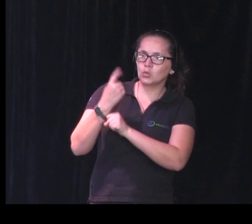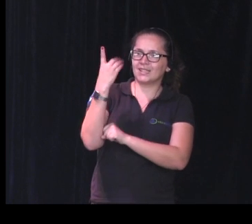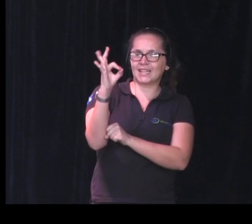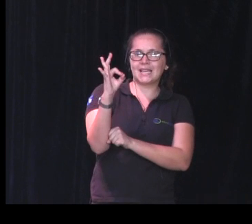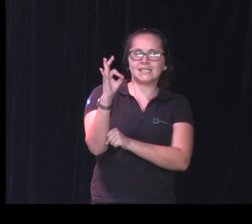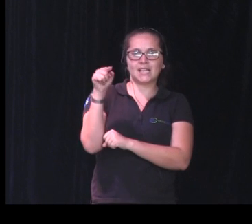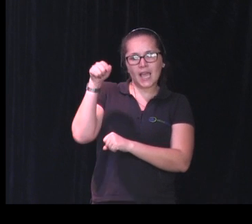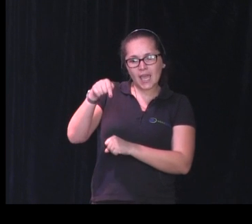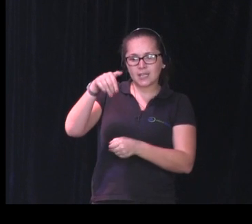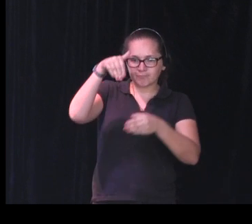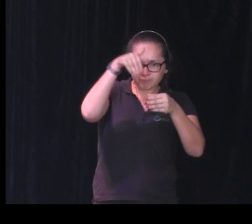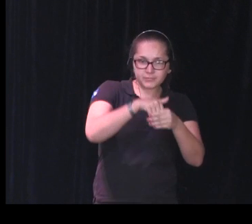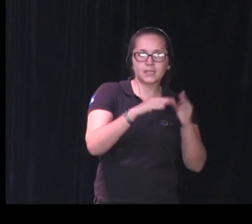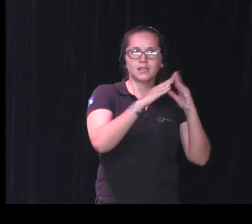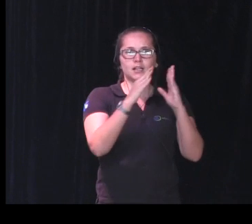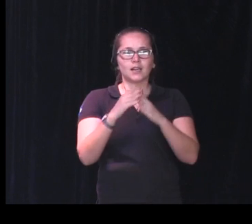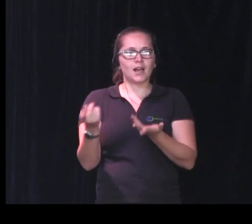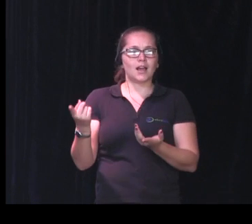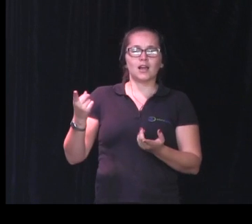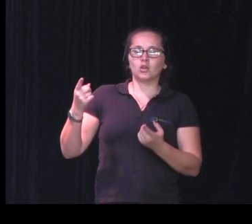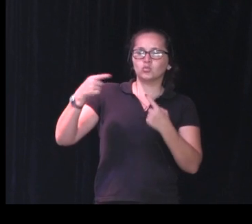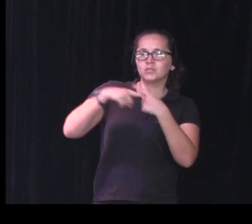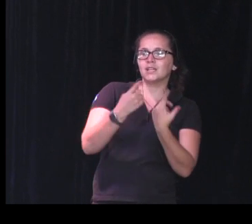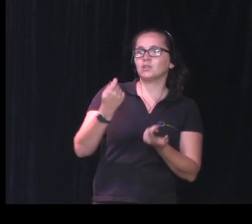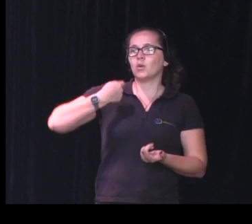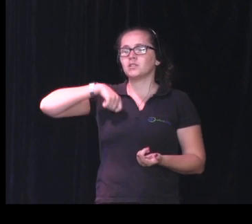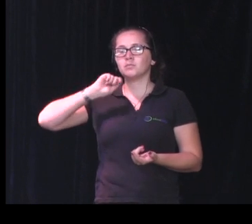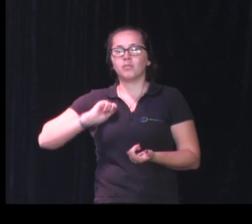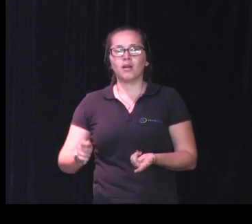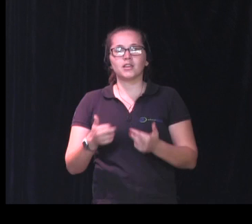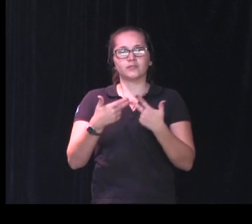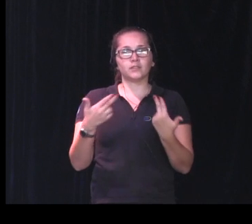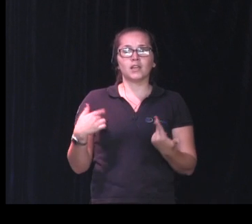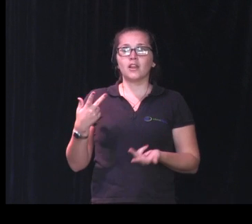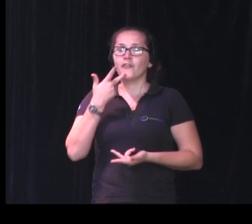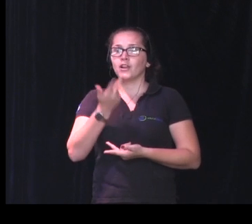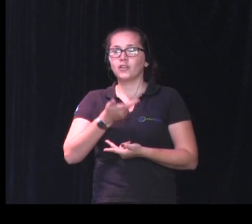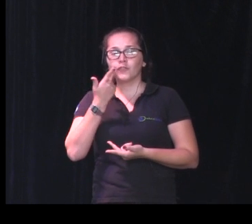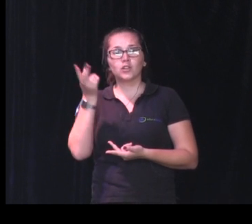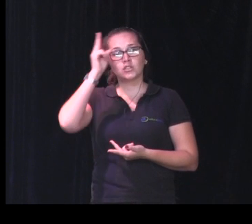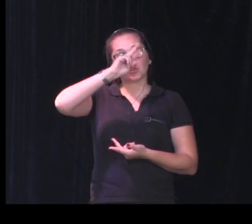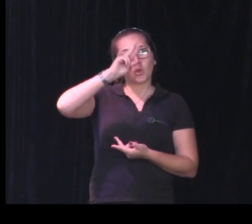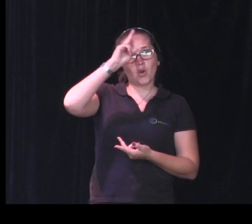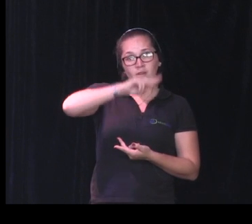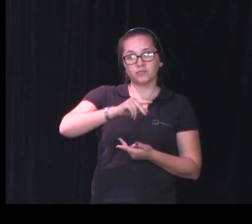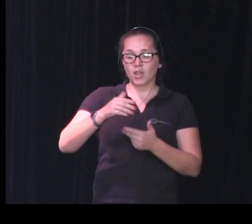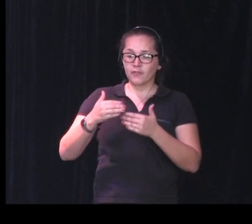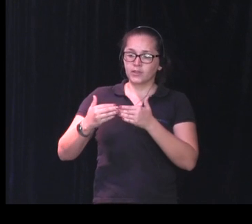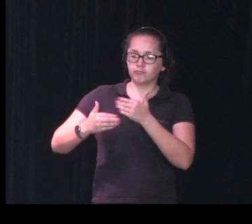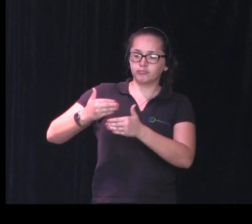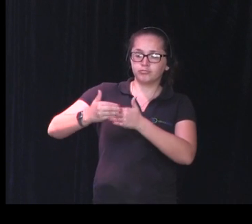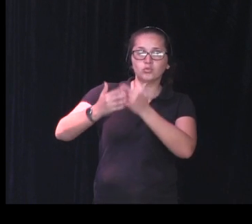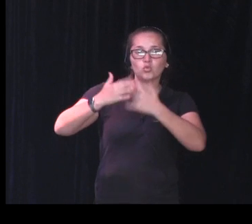Chile, voltando para a Espanha, etc., ele foi contando uma história. E ele vai conhecendo todo